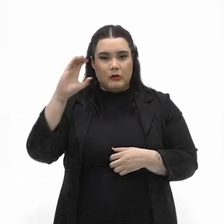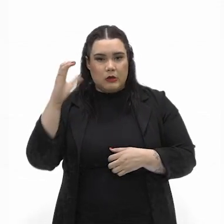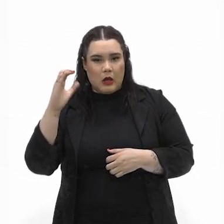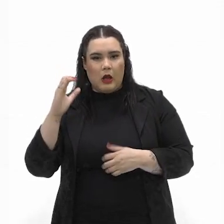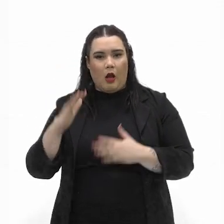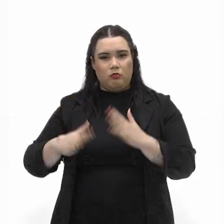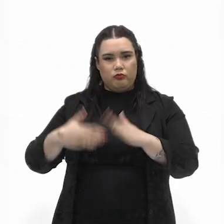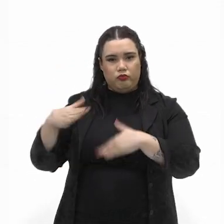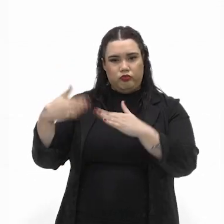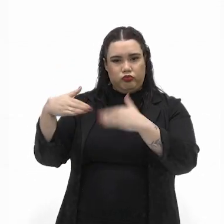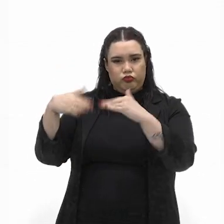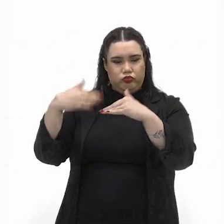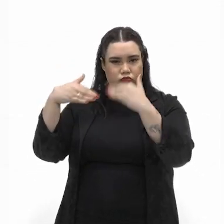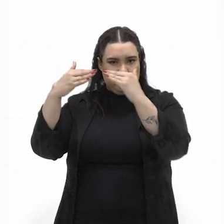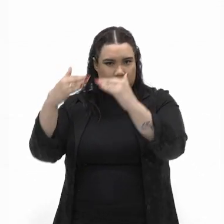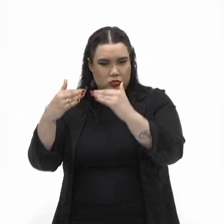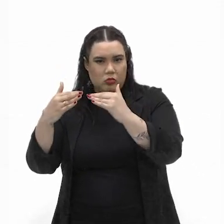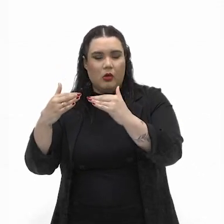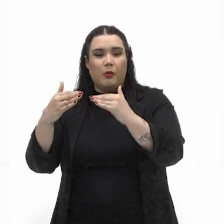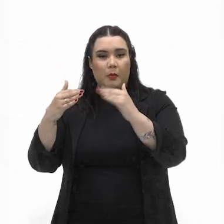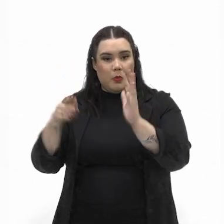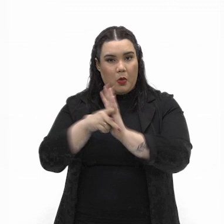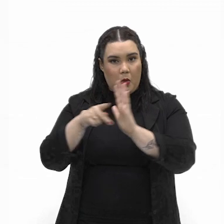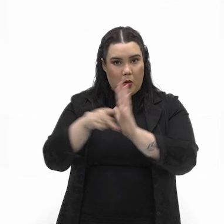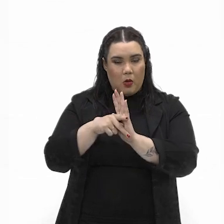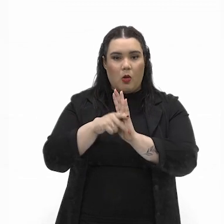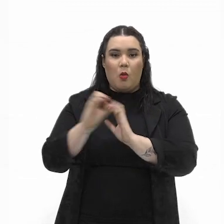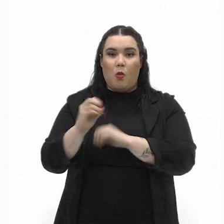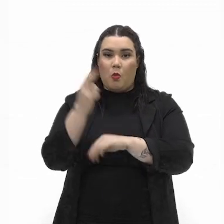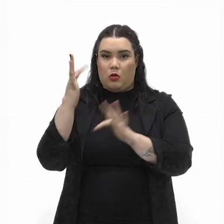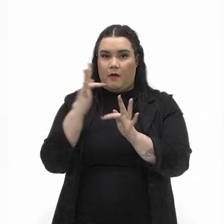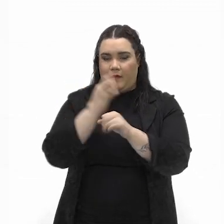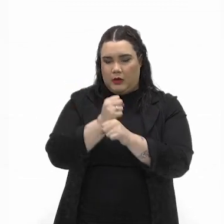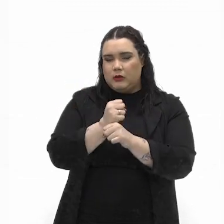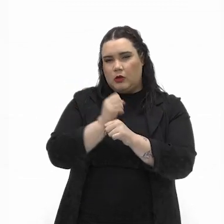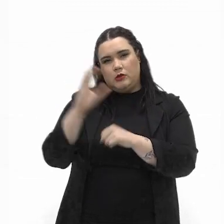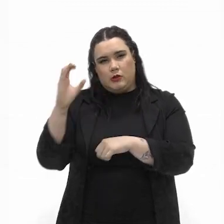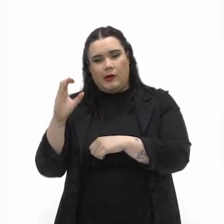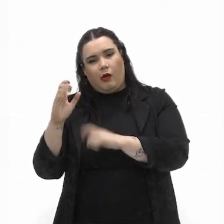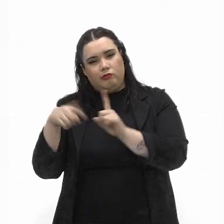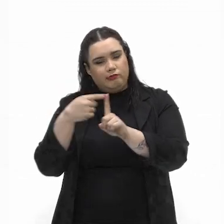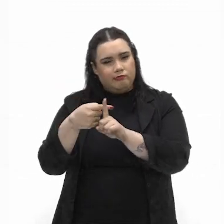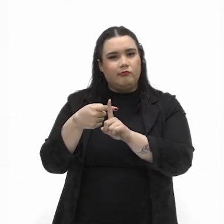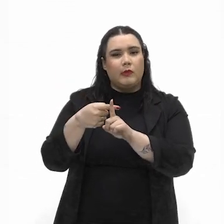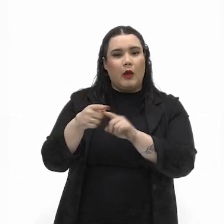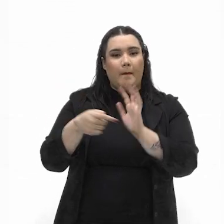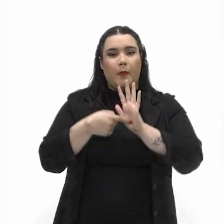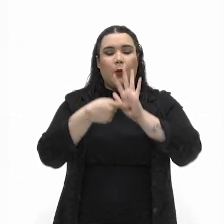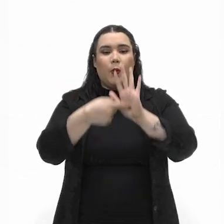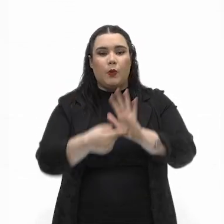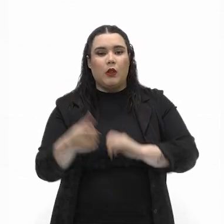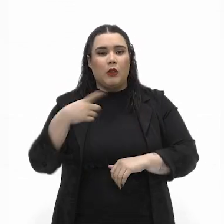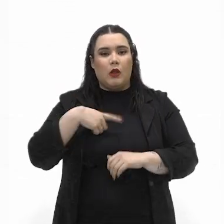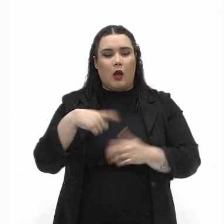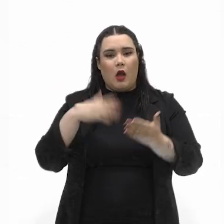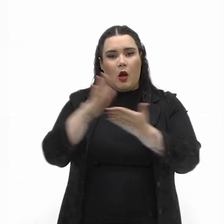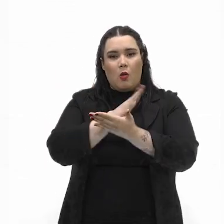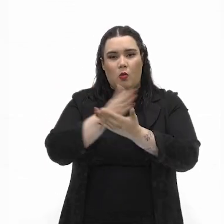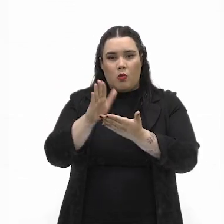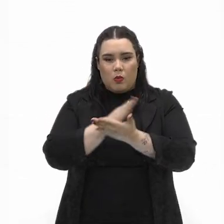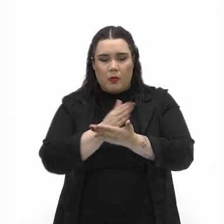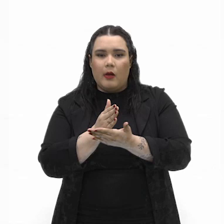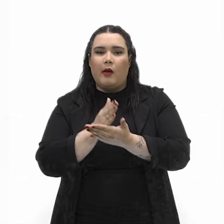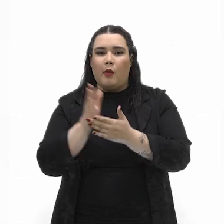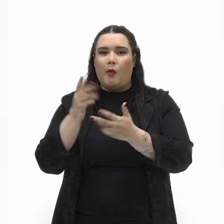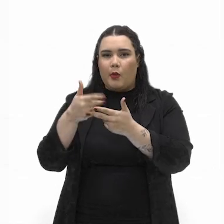aí da ciência nuclear ou da física nuclear trouxe para a gente, sim, algumas